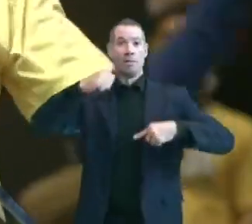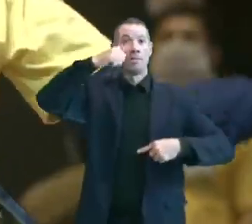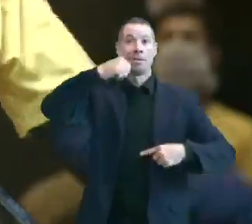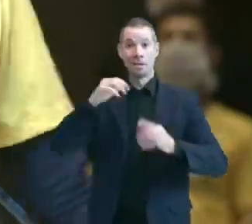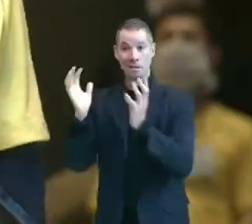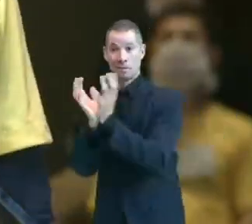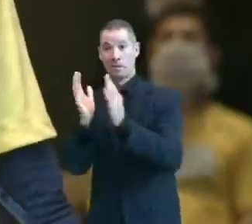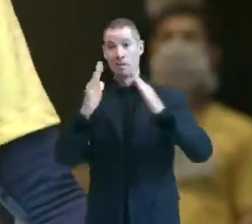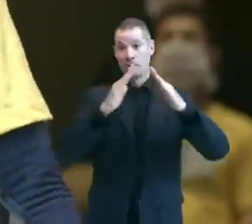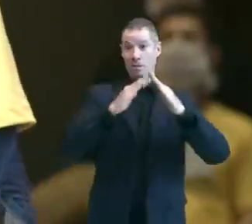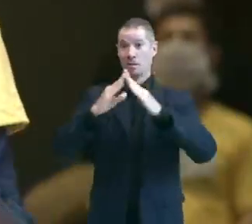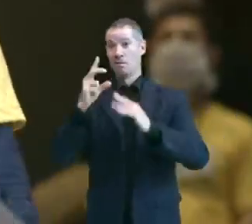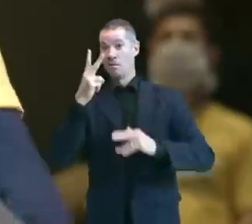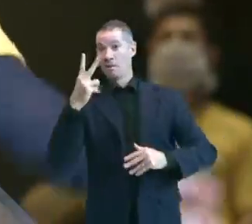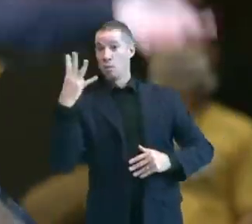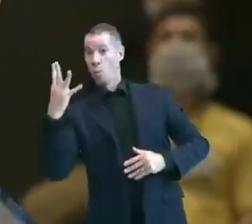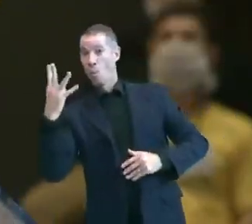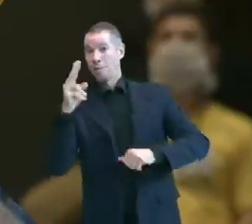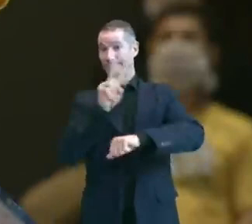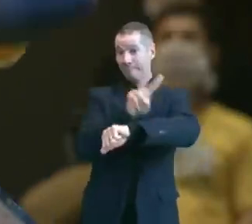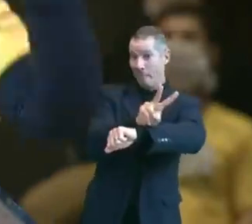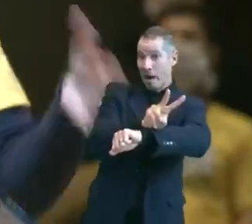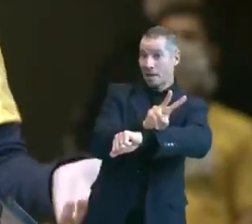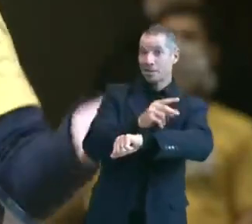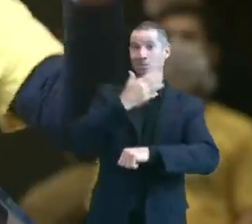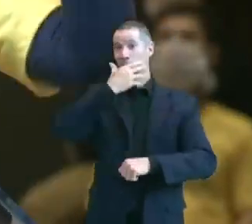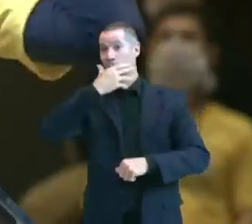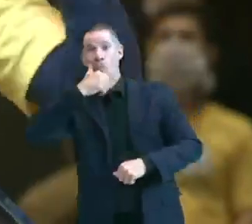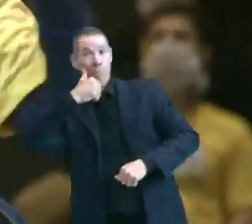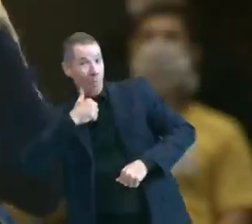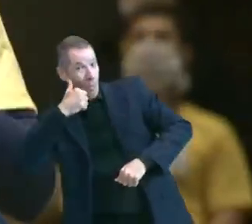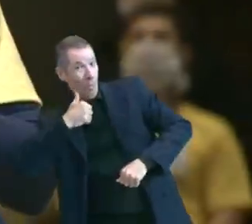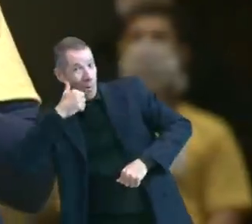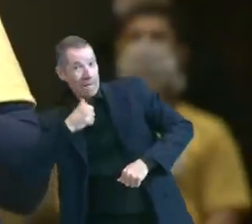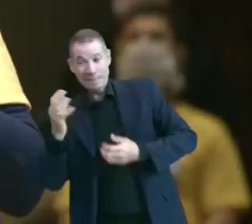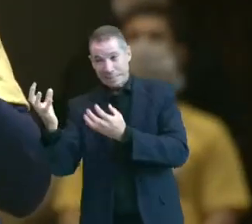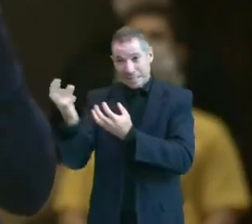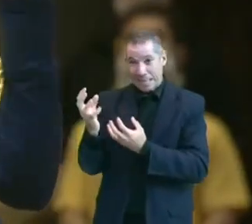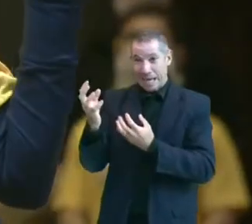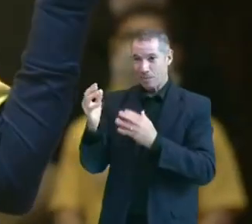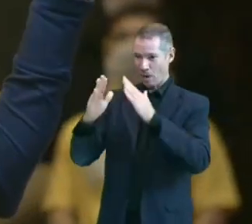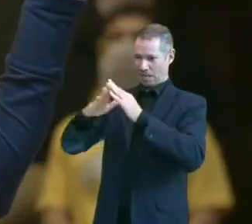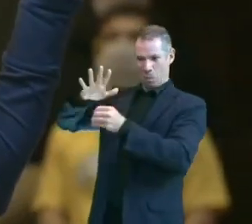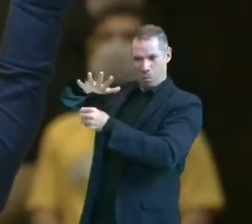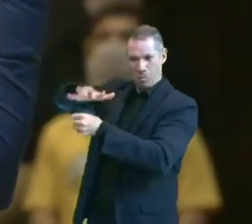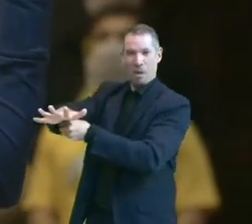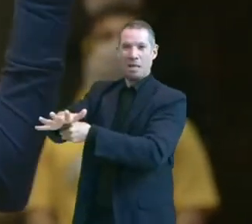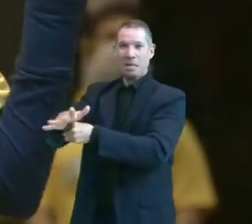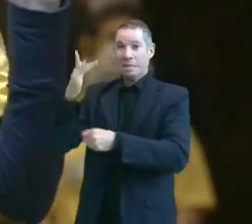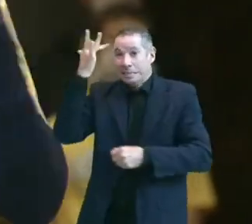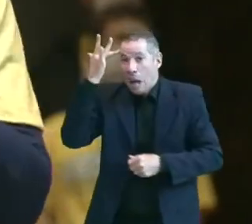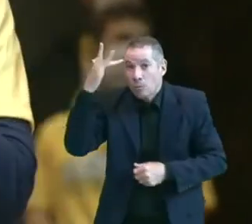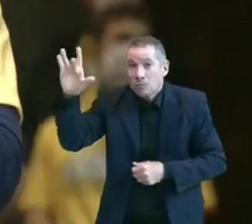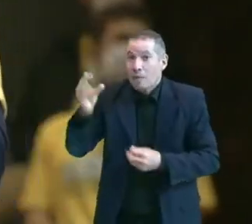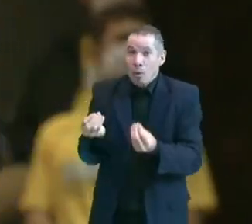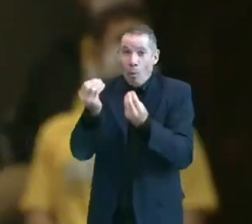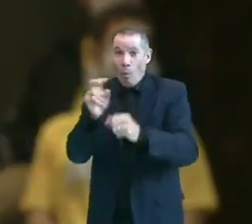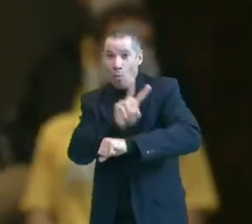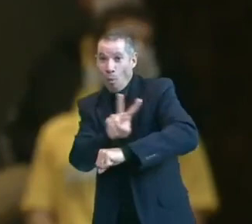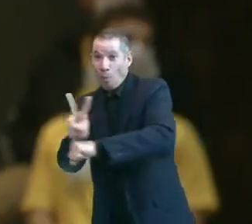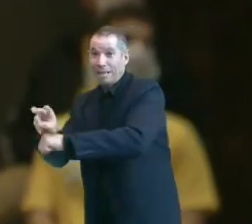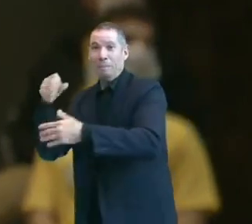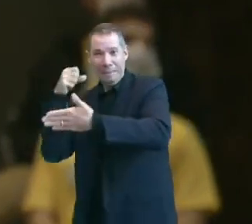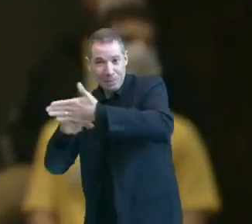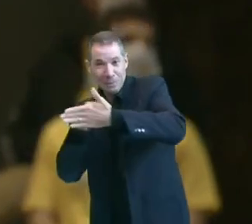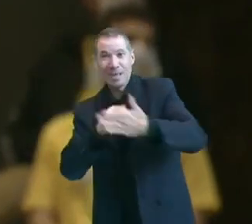São 24 vagas. Vamos, mulheres. Quero ver essa casa lotada. Pastor, não sei como a gente vai cuidar, mas a gente vai lotar. Em nome